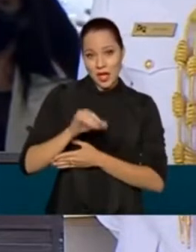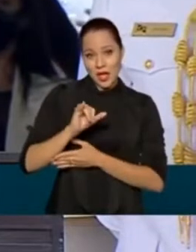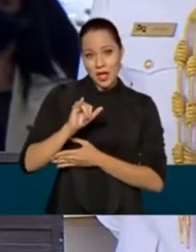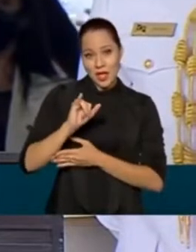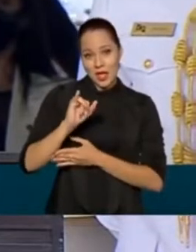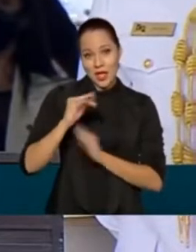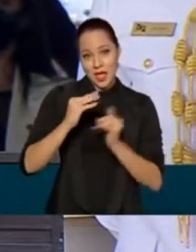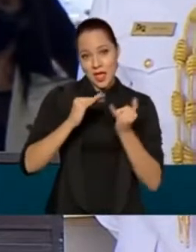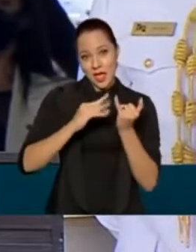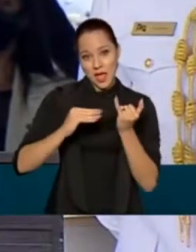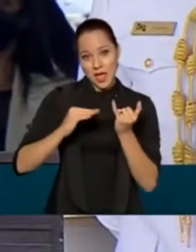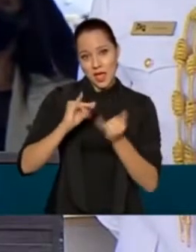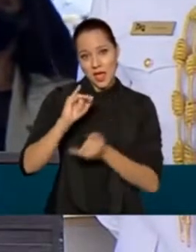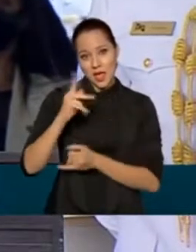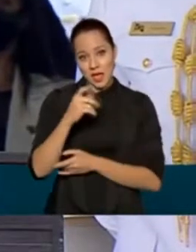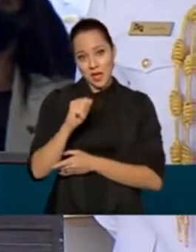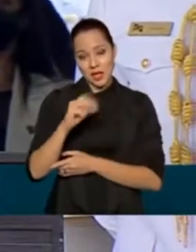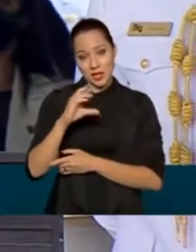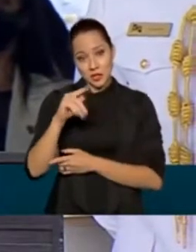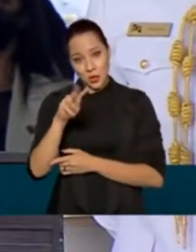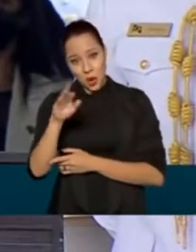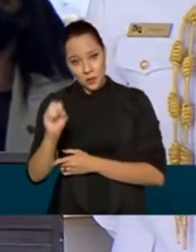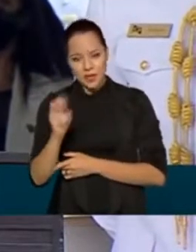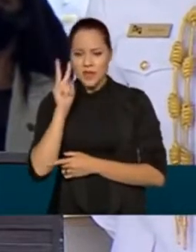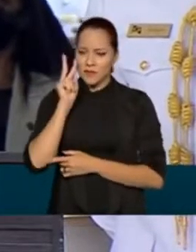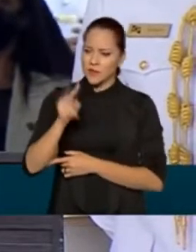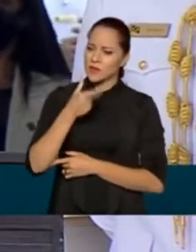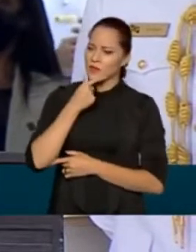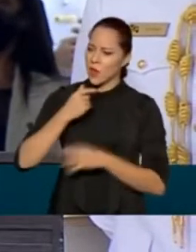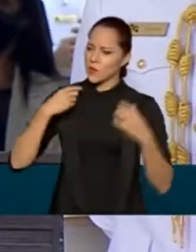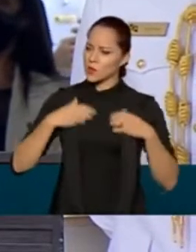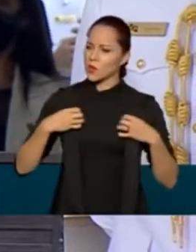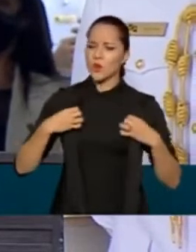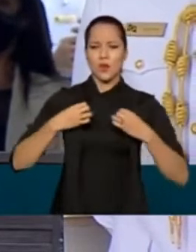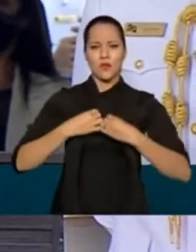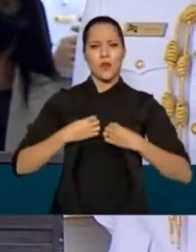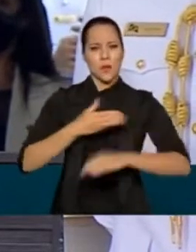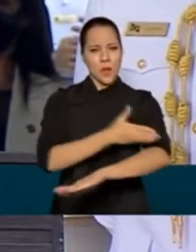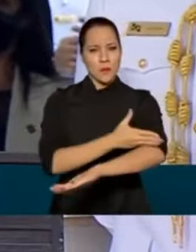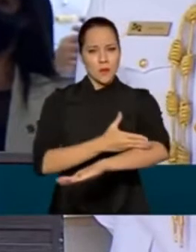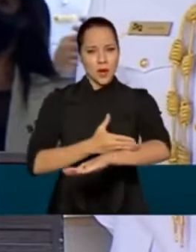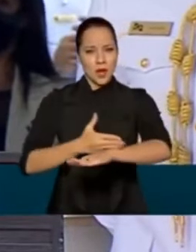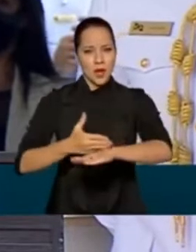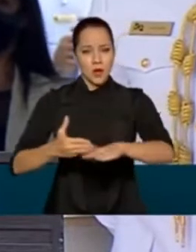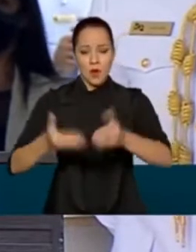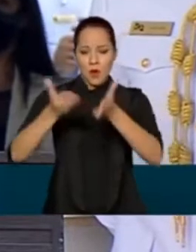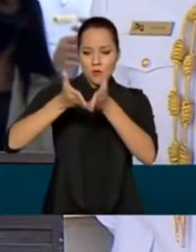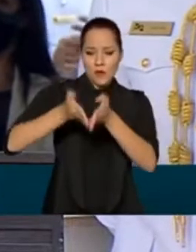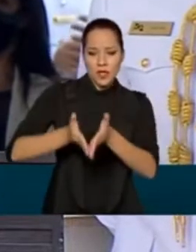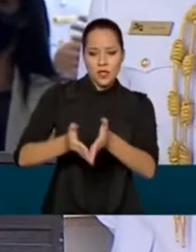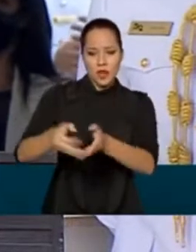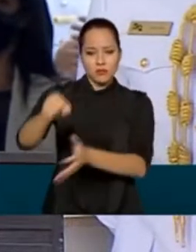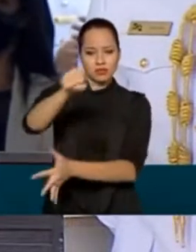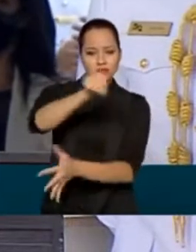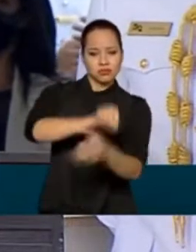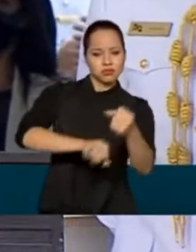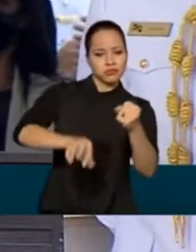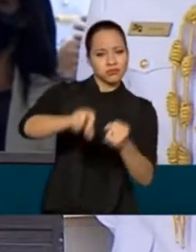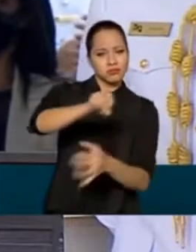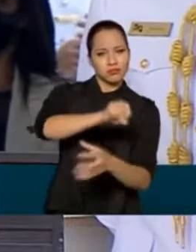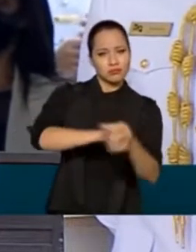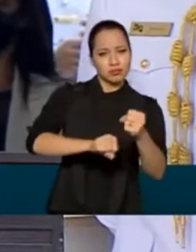Cobras, no Arsenal de Marinha, vi aqueles homens em uniformes brancos manobrando grandes belonaves com grandes